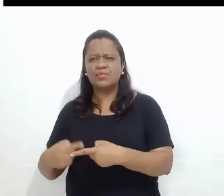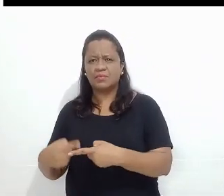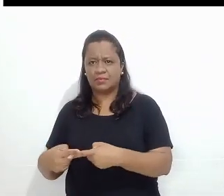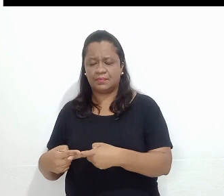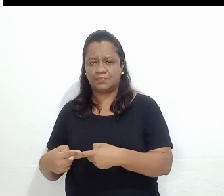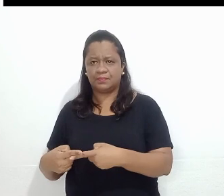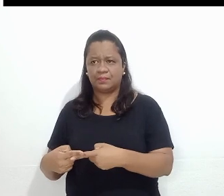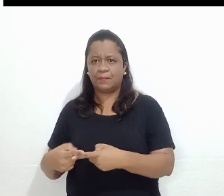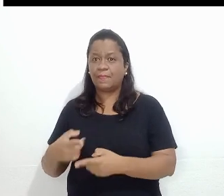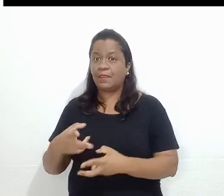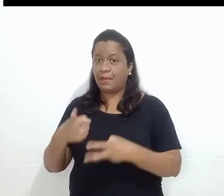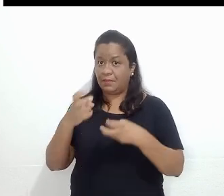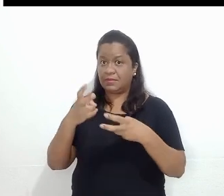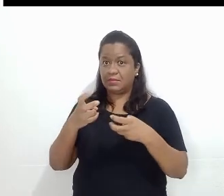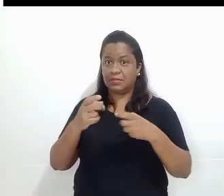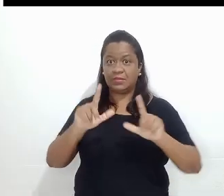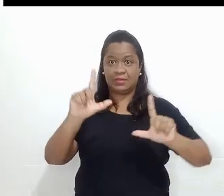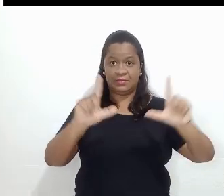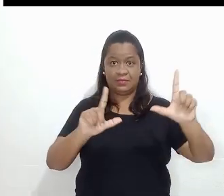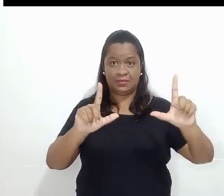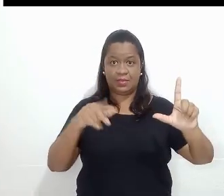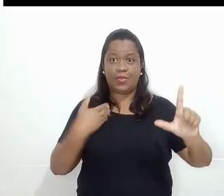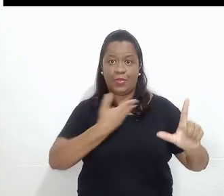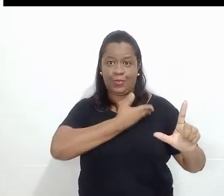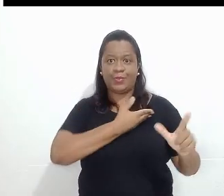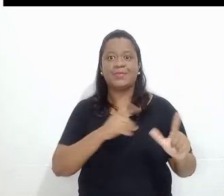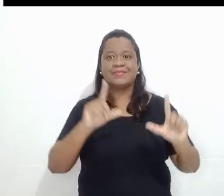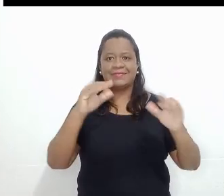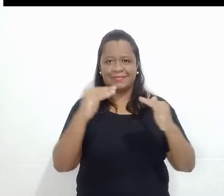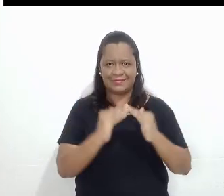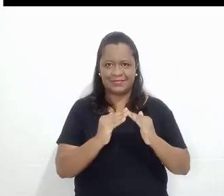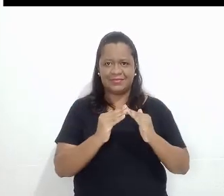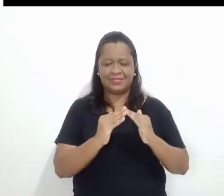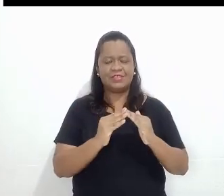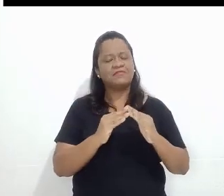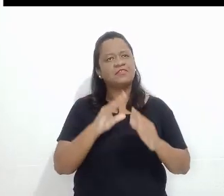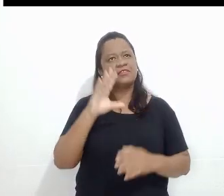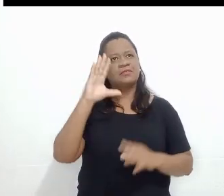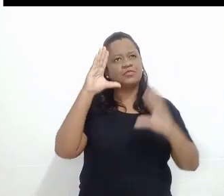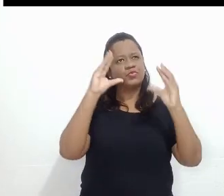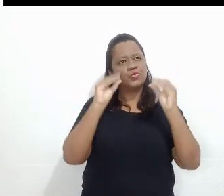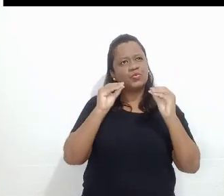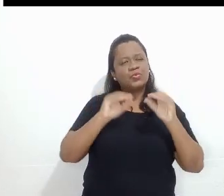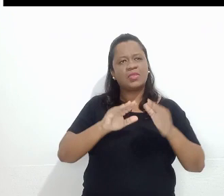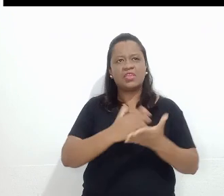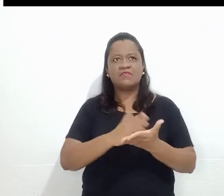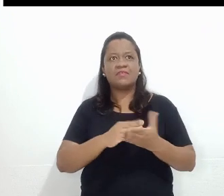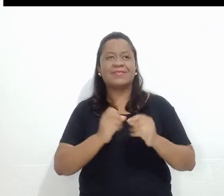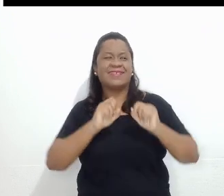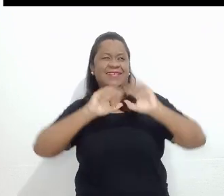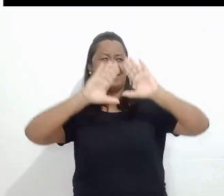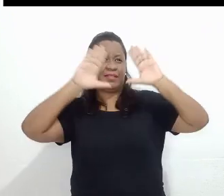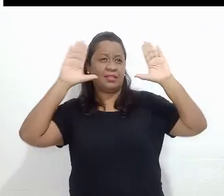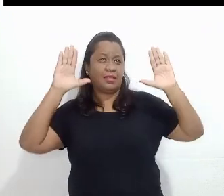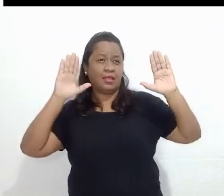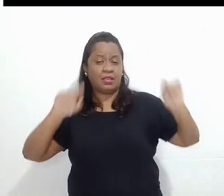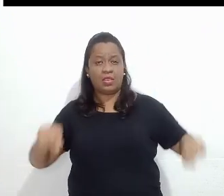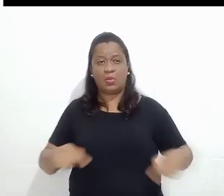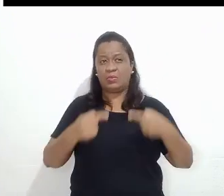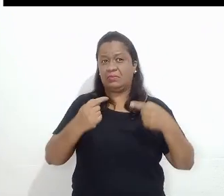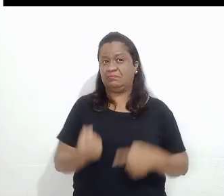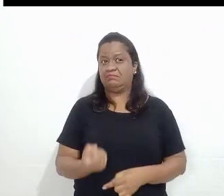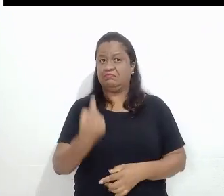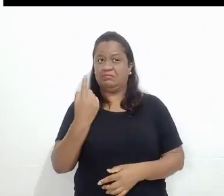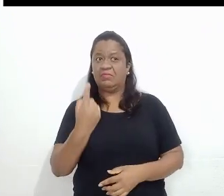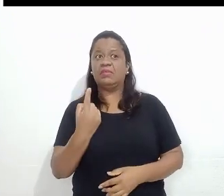já repararam a televisão da nossa casa? Às vezes a televisão está muito escura, às vezes está muito clara, às vezes o contraste está